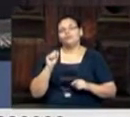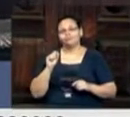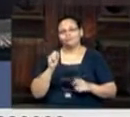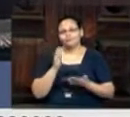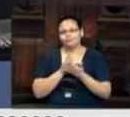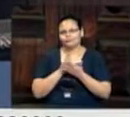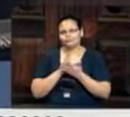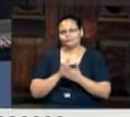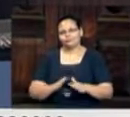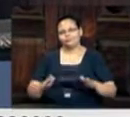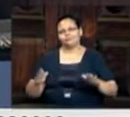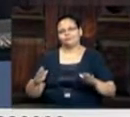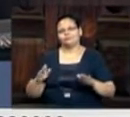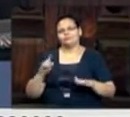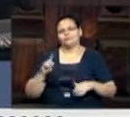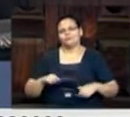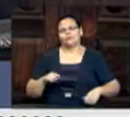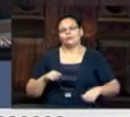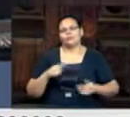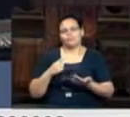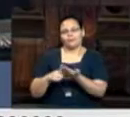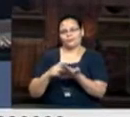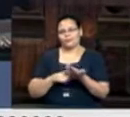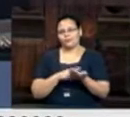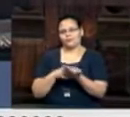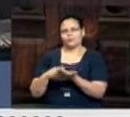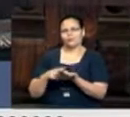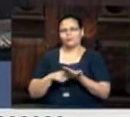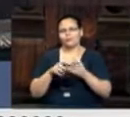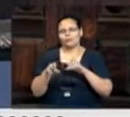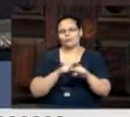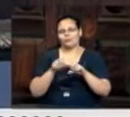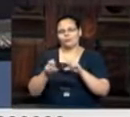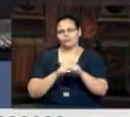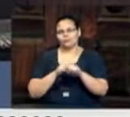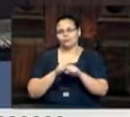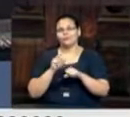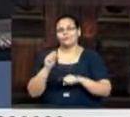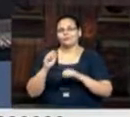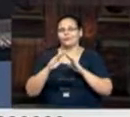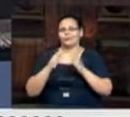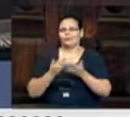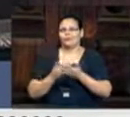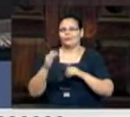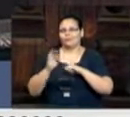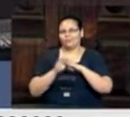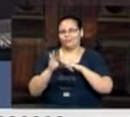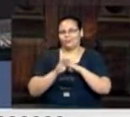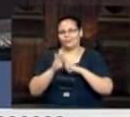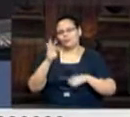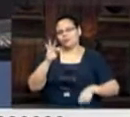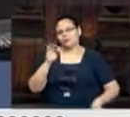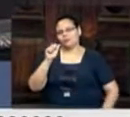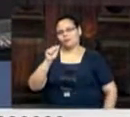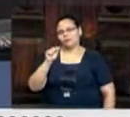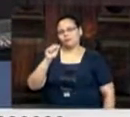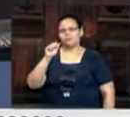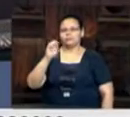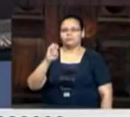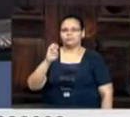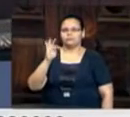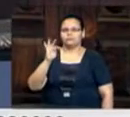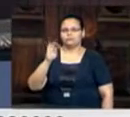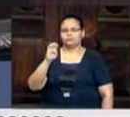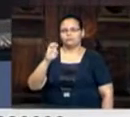esgotamento do parque de formação profissional da FAETEC, fechando as portas.